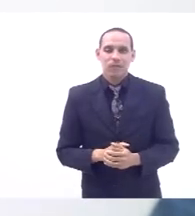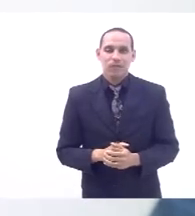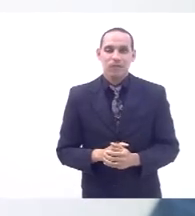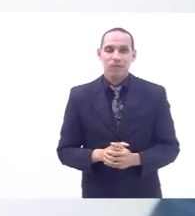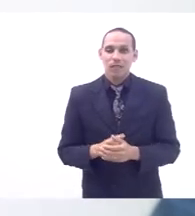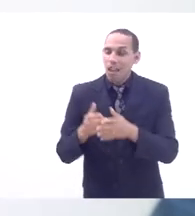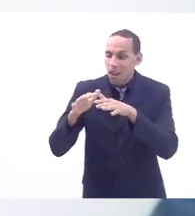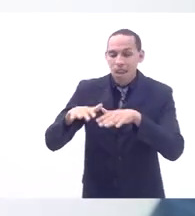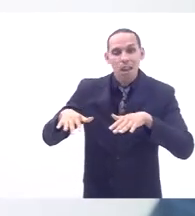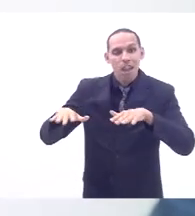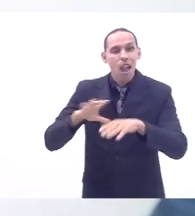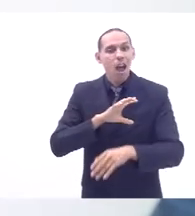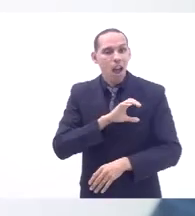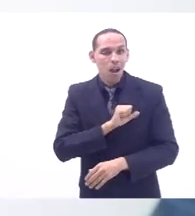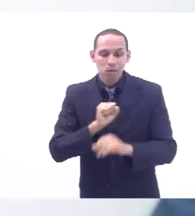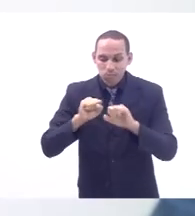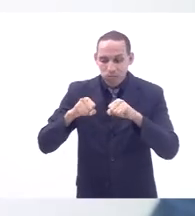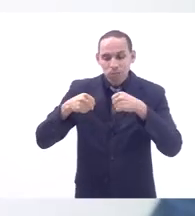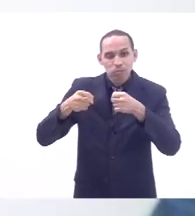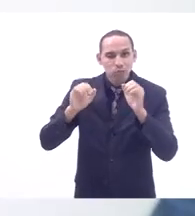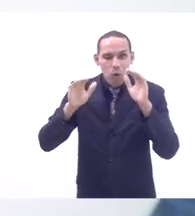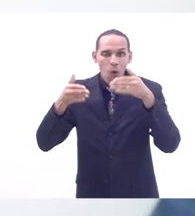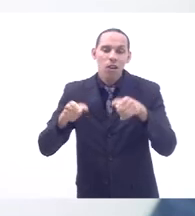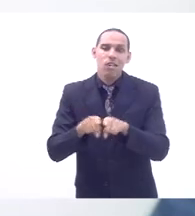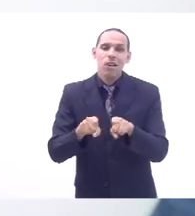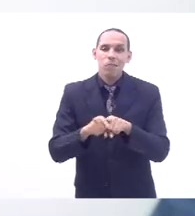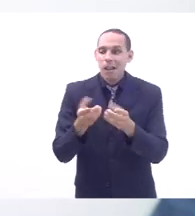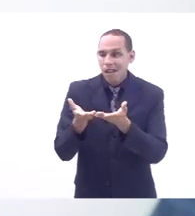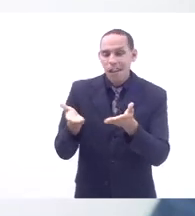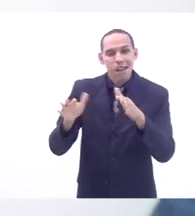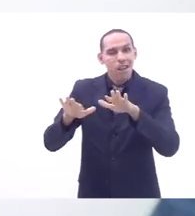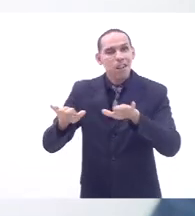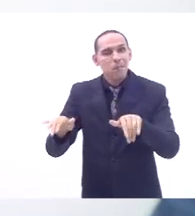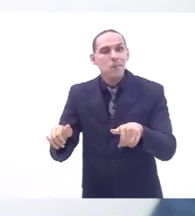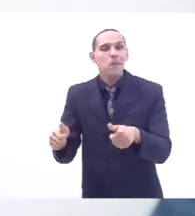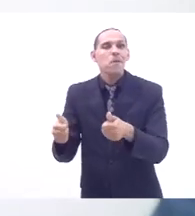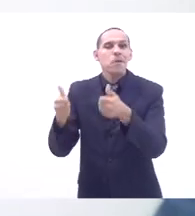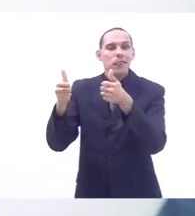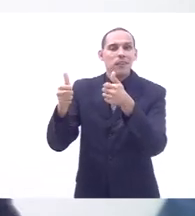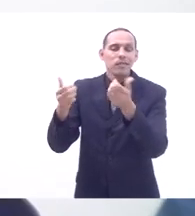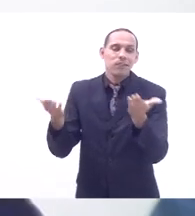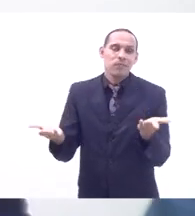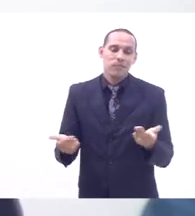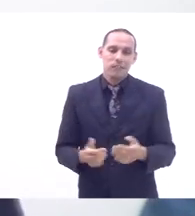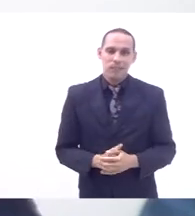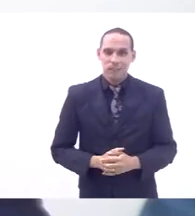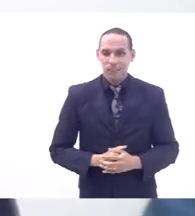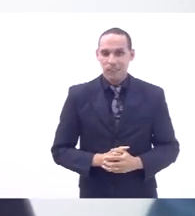eles têm amor a si próprio, é por isso que eles estão cada vez mais avançando.